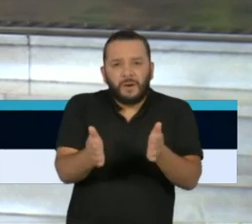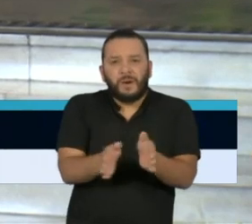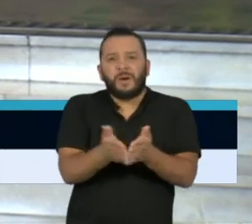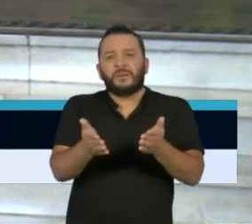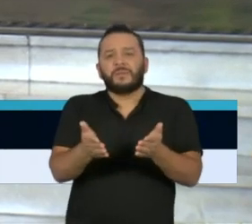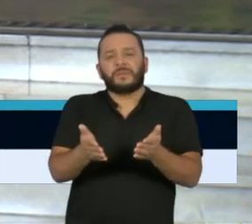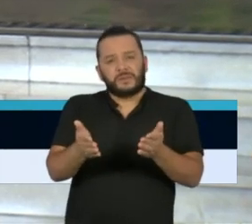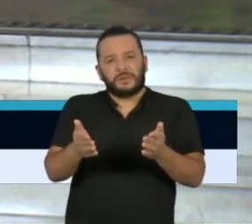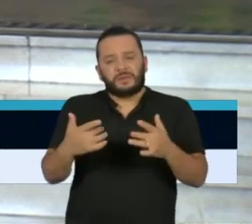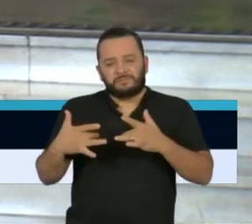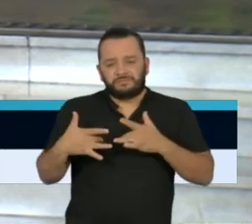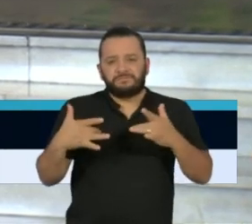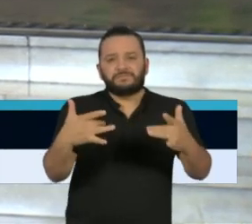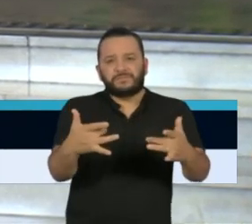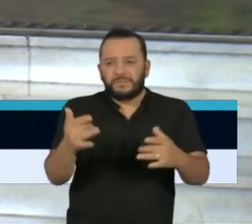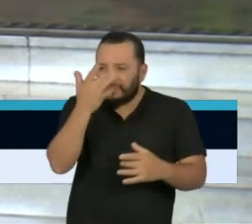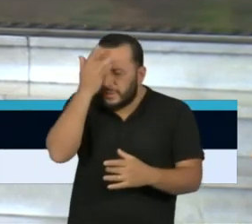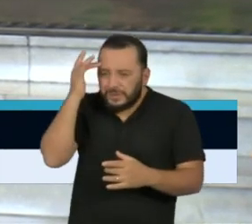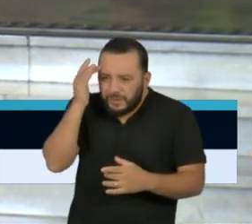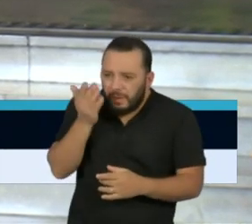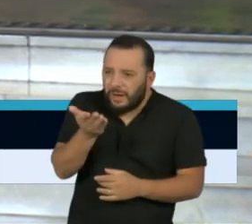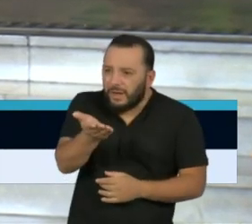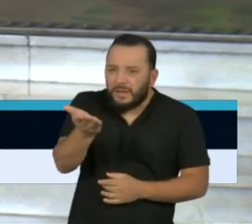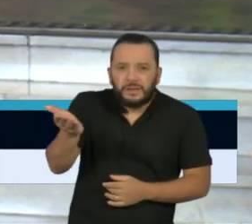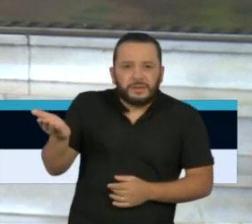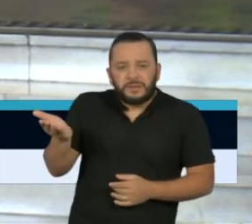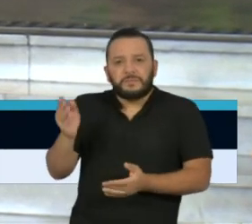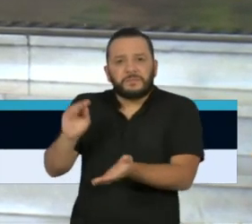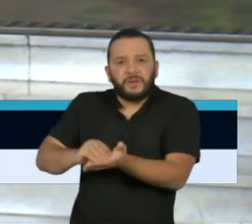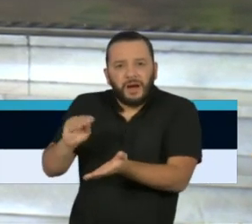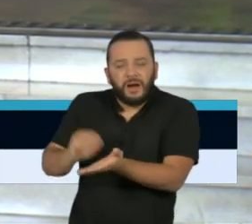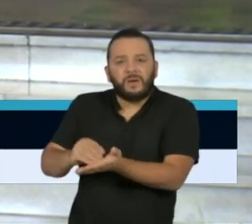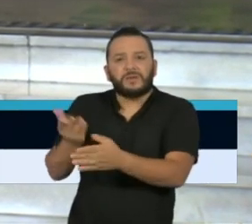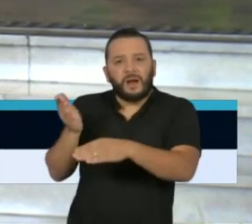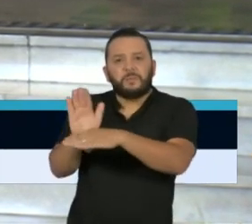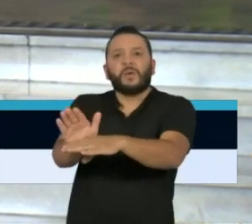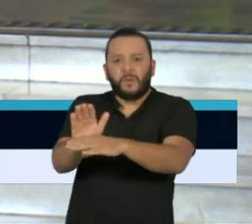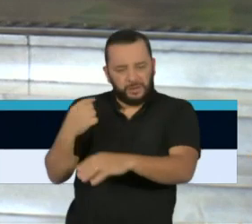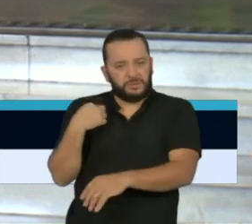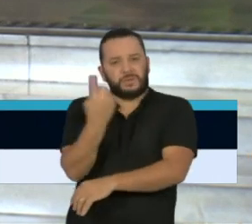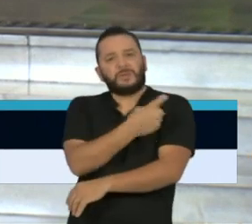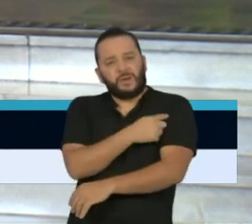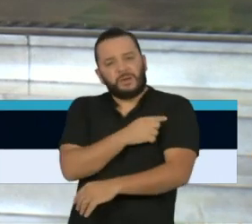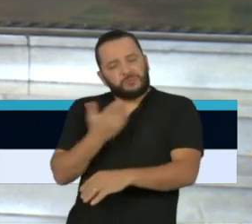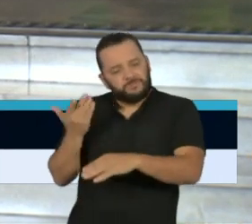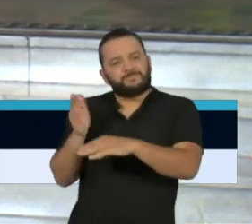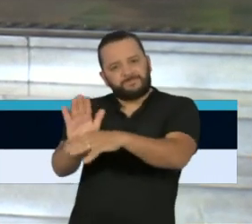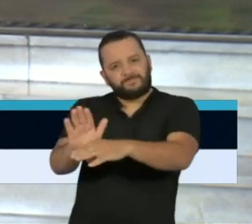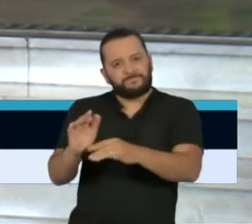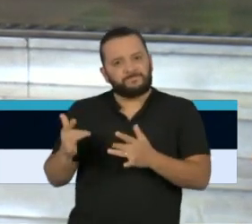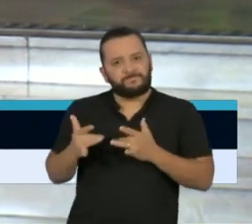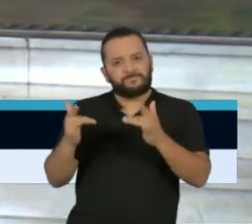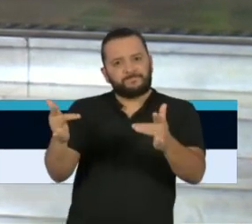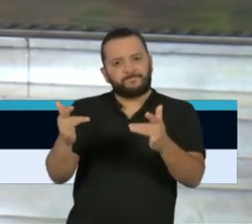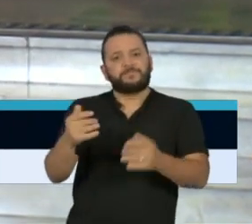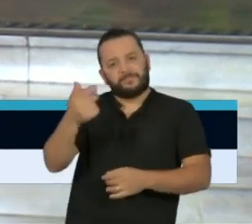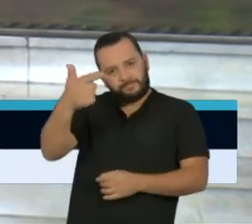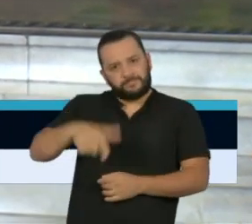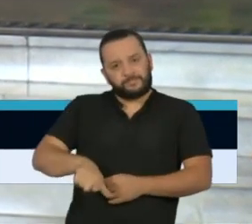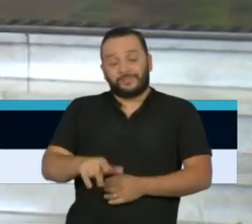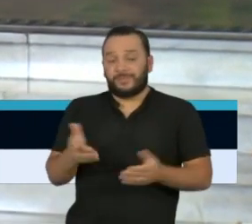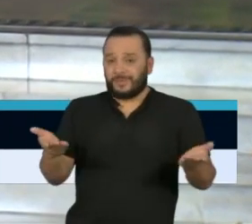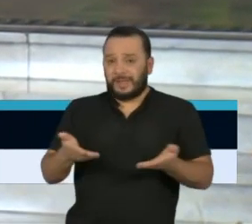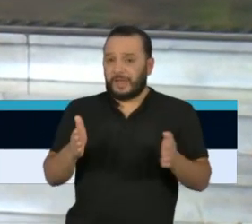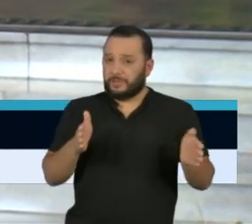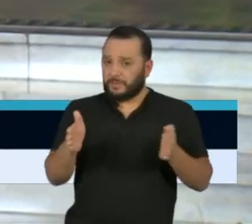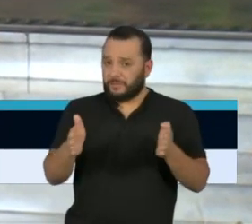pobres, os desfavorecidos e que precisam de apoio e precisam de solidariedade. Repito, o